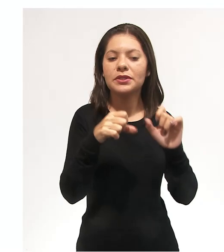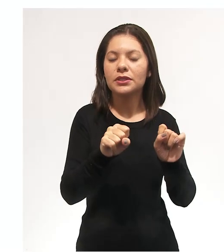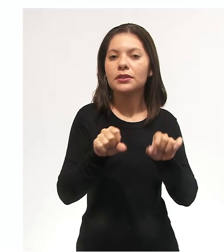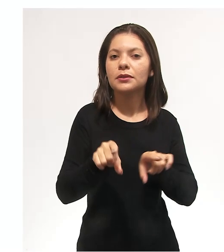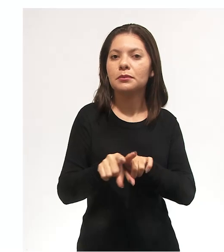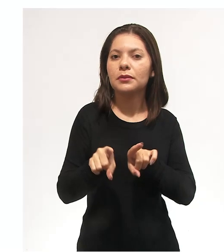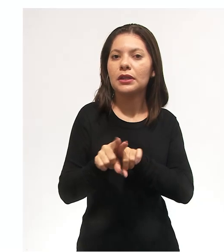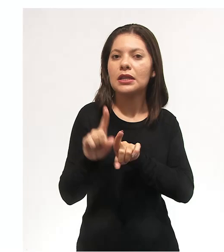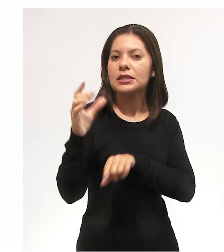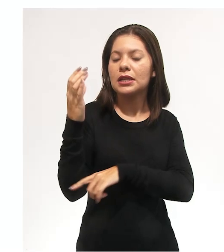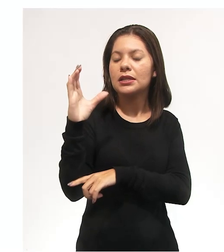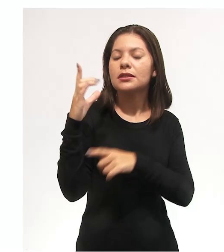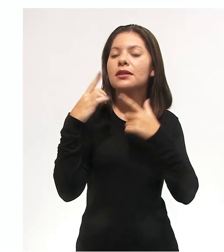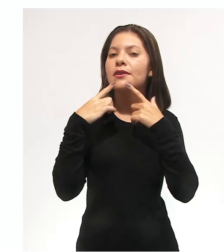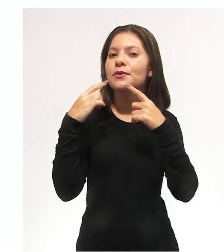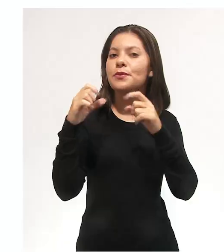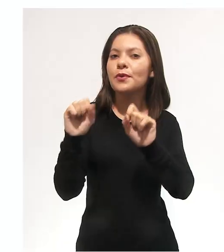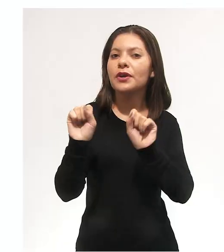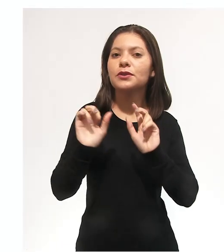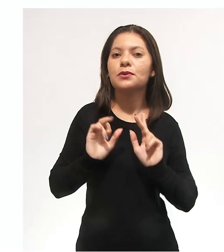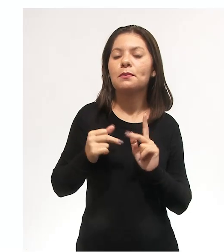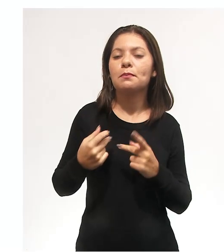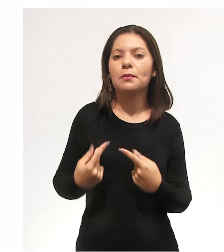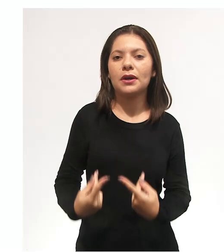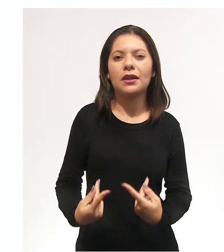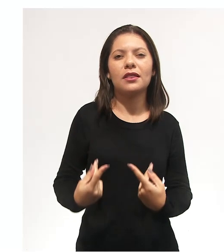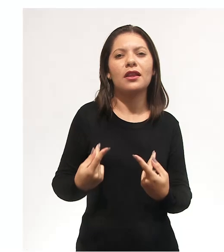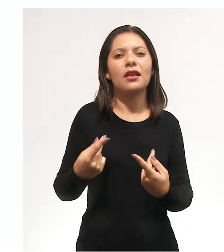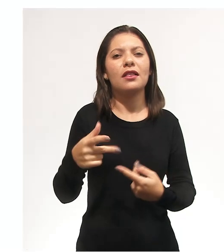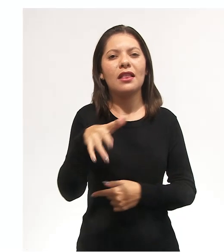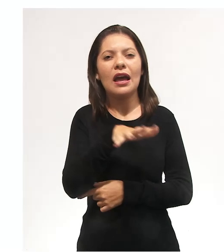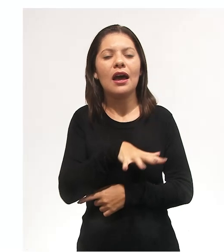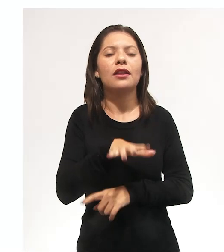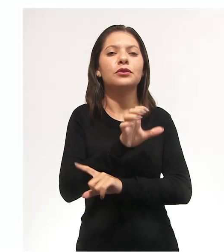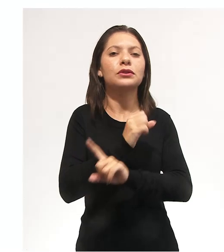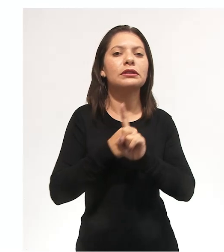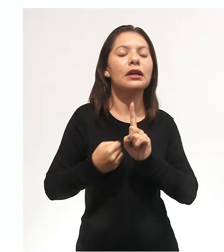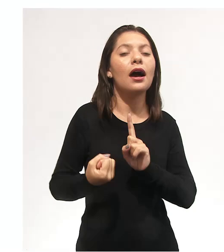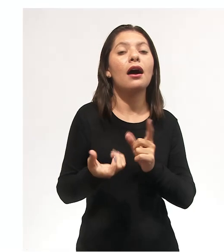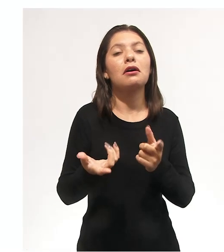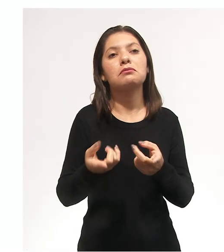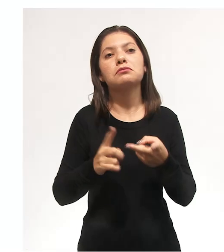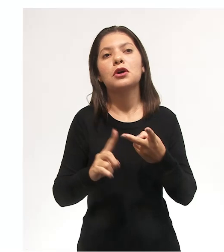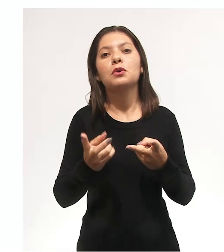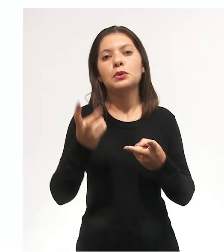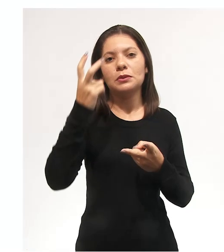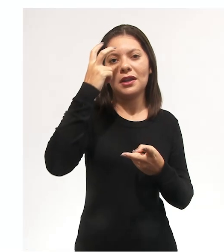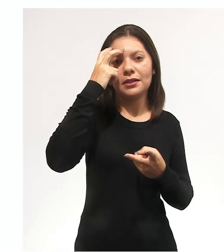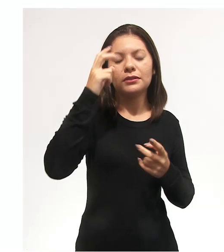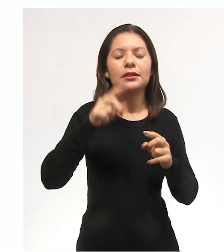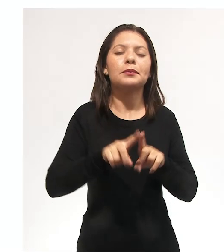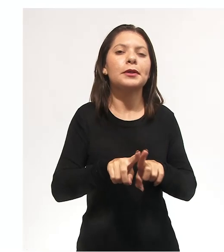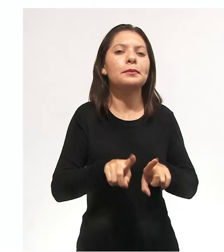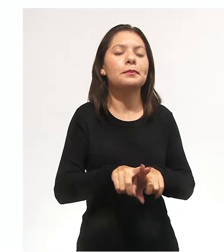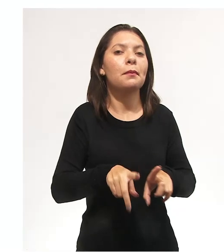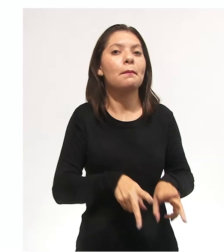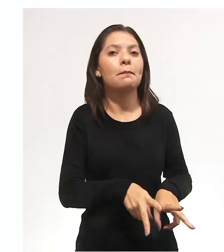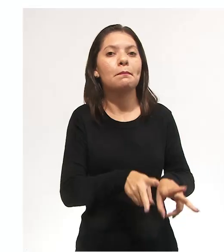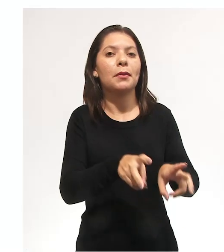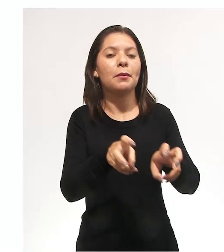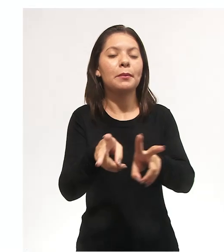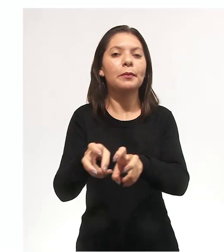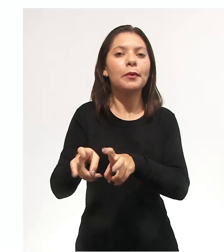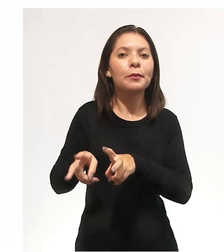a linguagem humana em suas dimensões estruturais, sociais e culturais. Identificar os princípios básicos